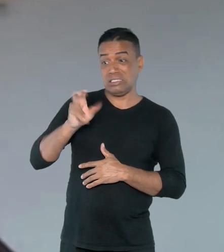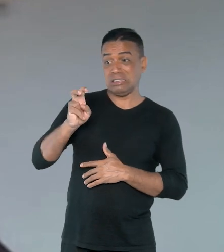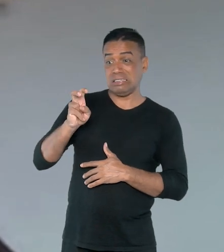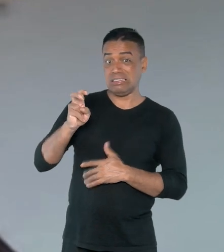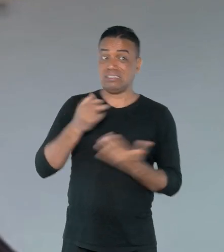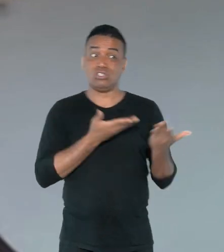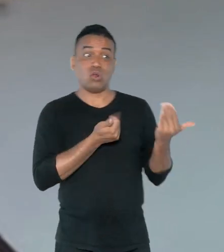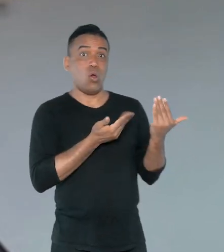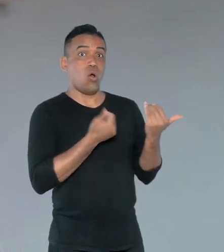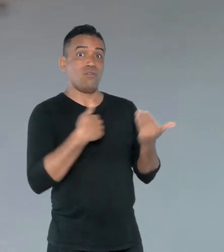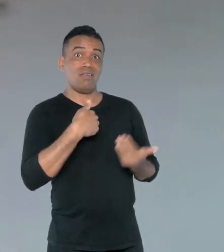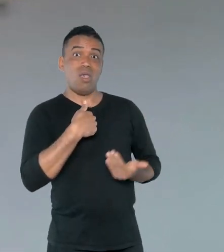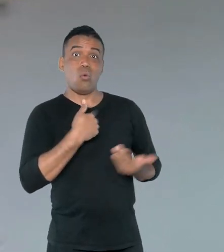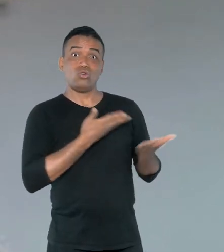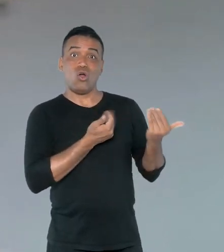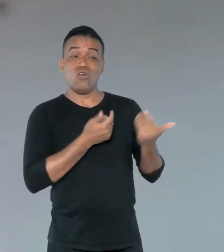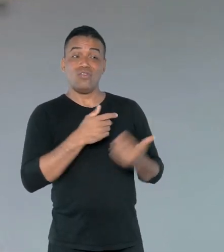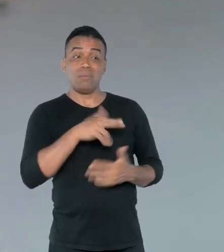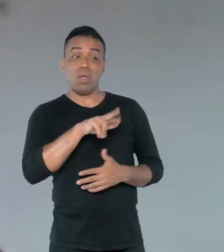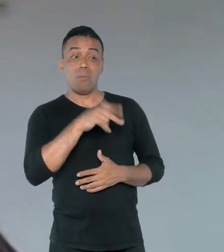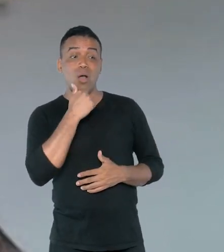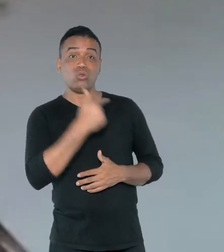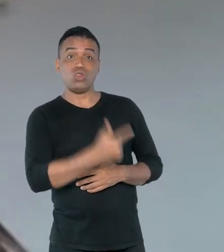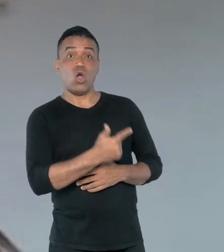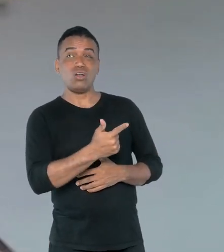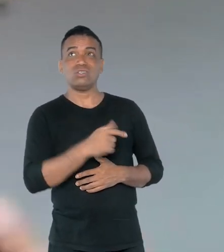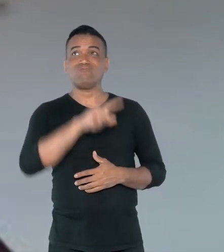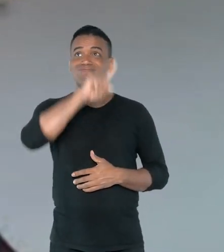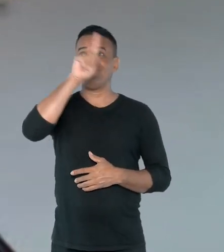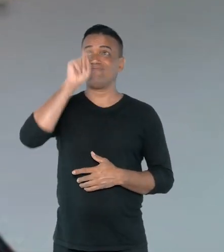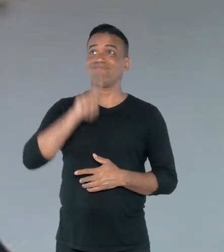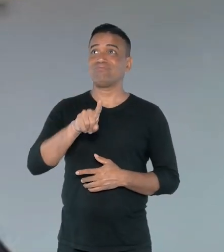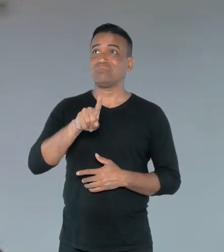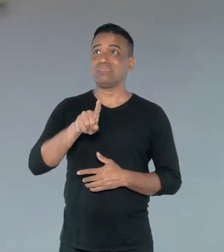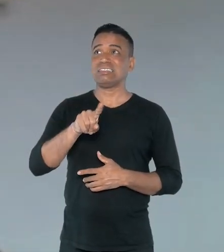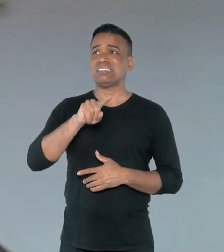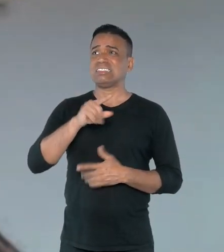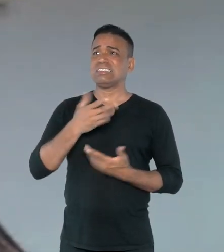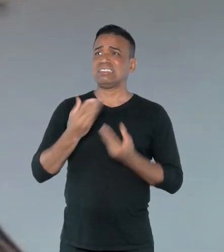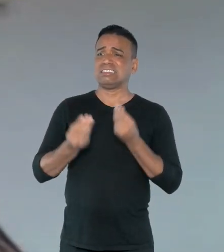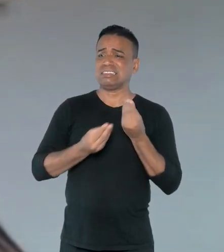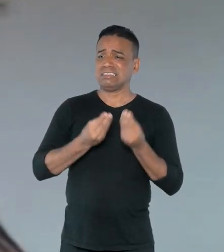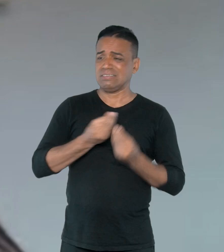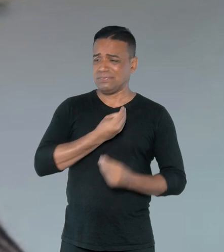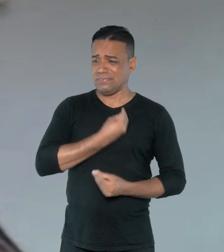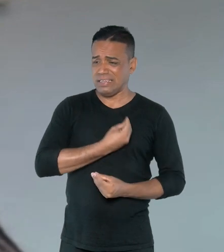adolescência, me fez questionar, né, essa existência.